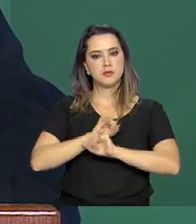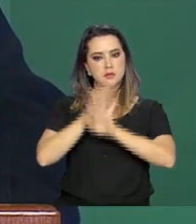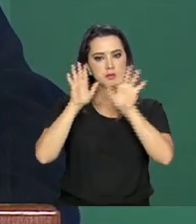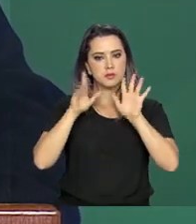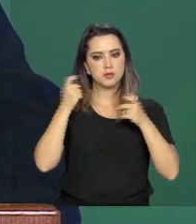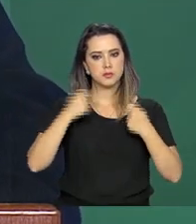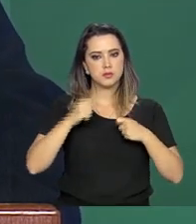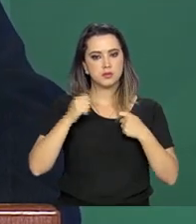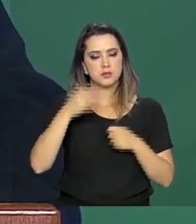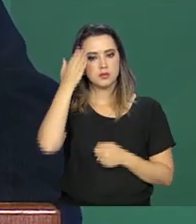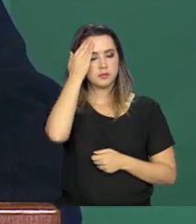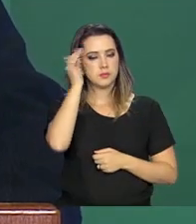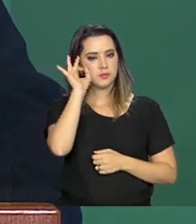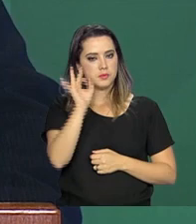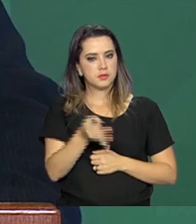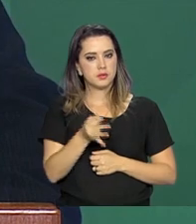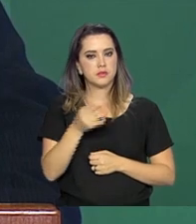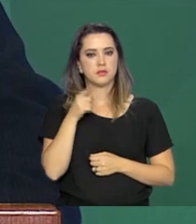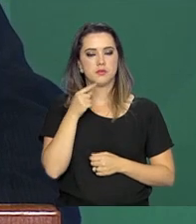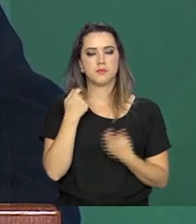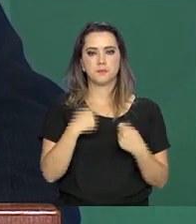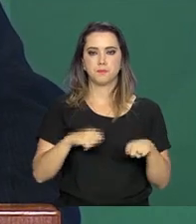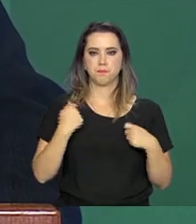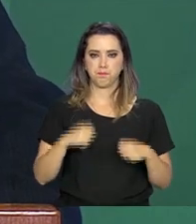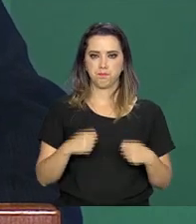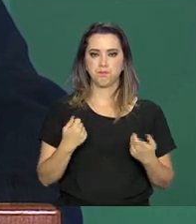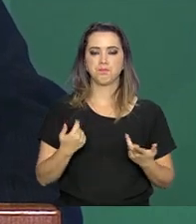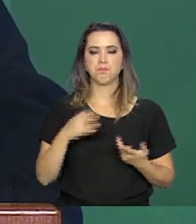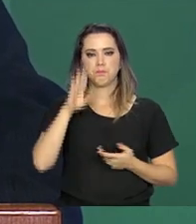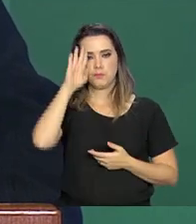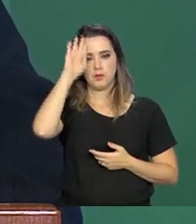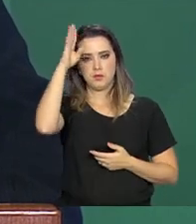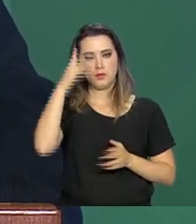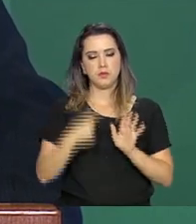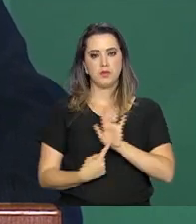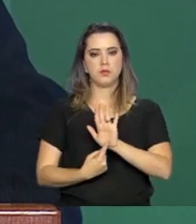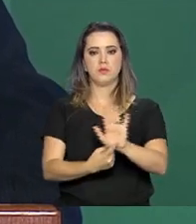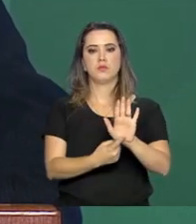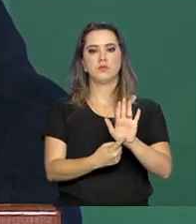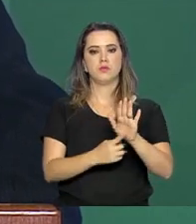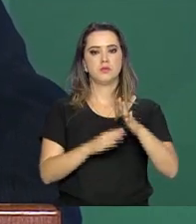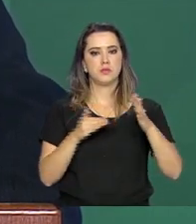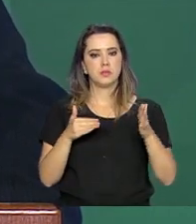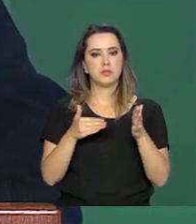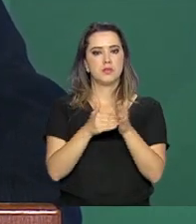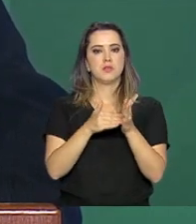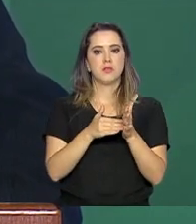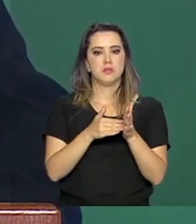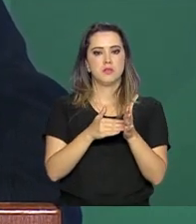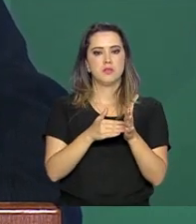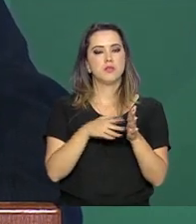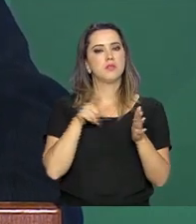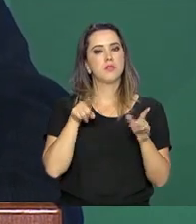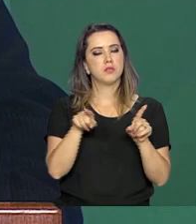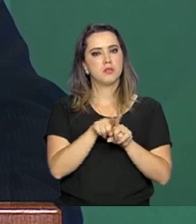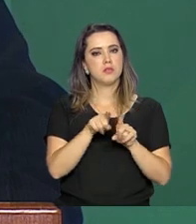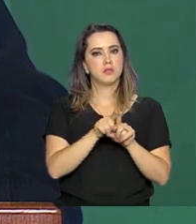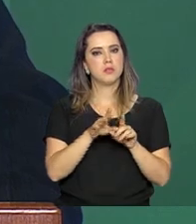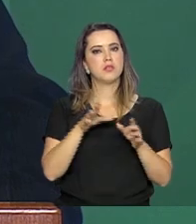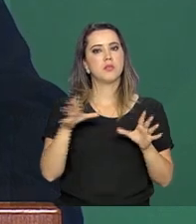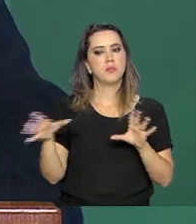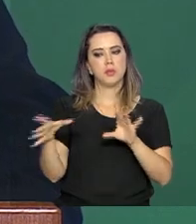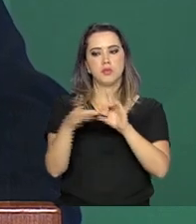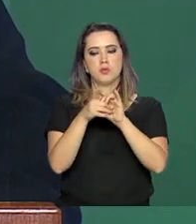tem que ser transparente e tanques e principalmente colocar limites e costurar essa colcha de